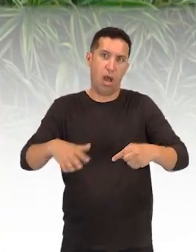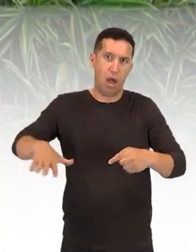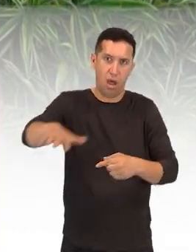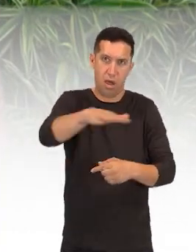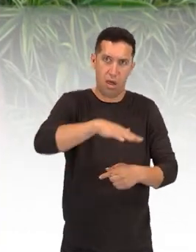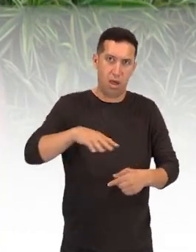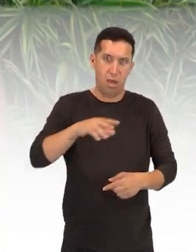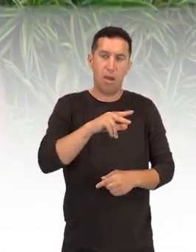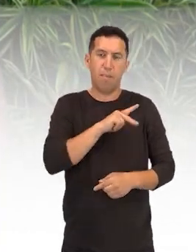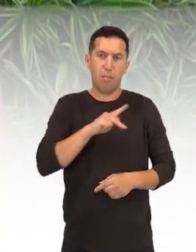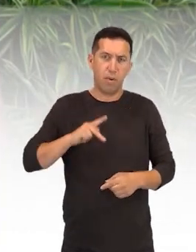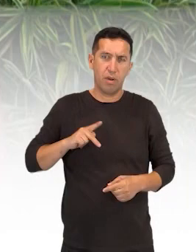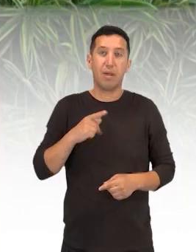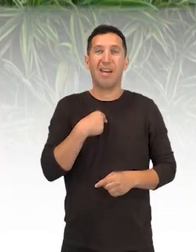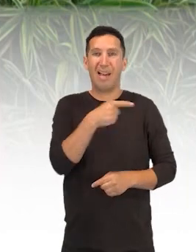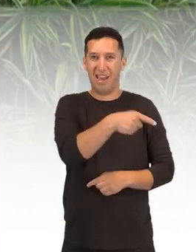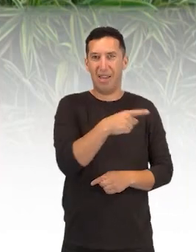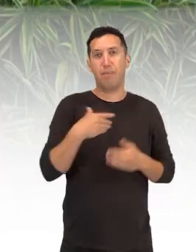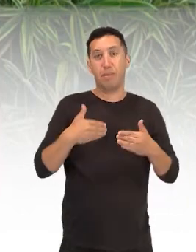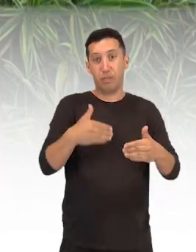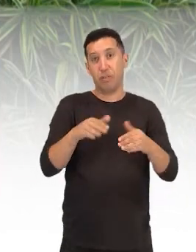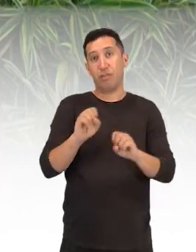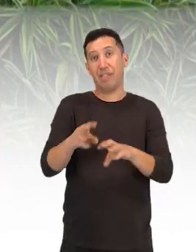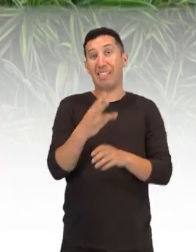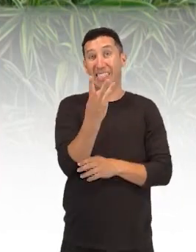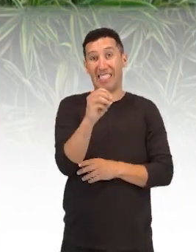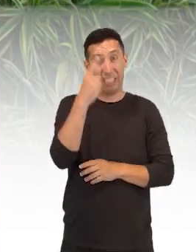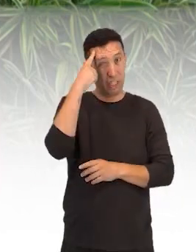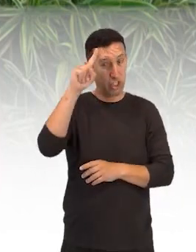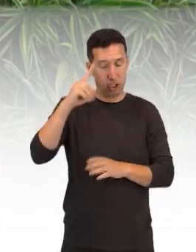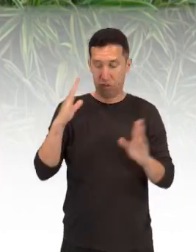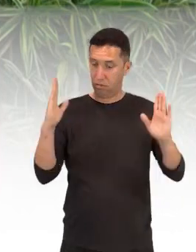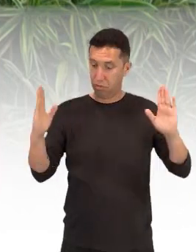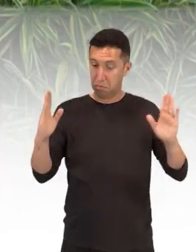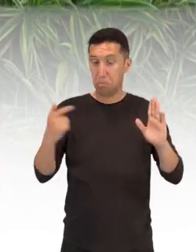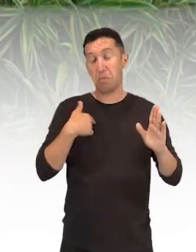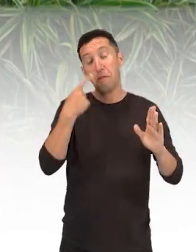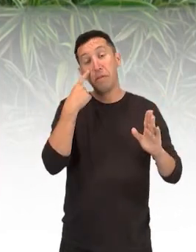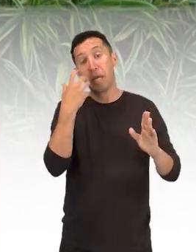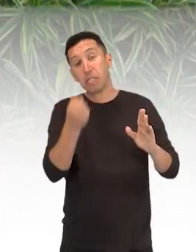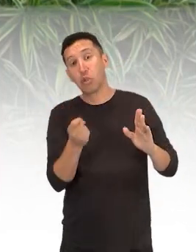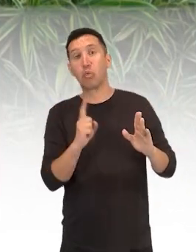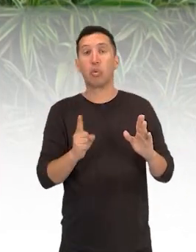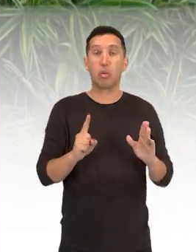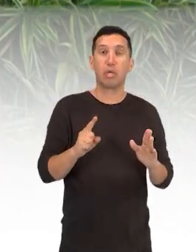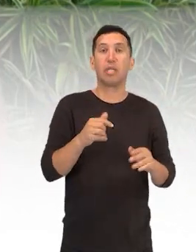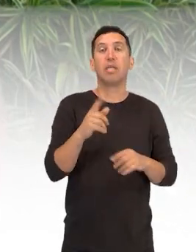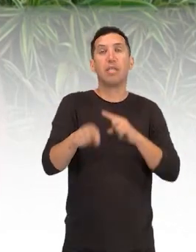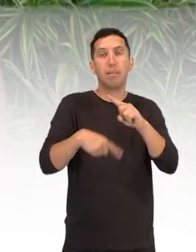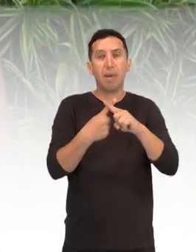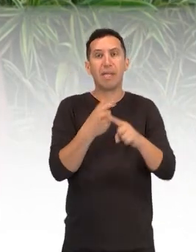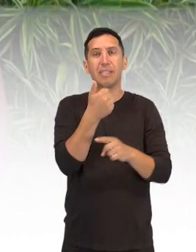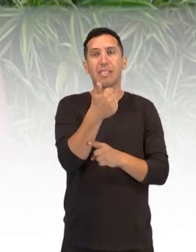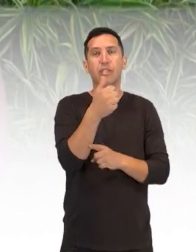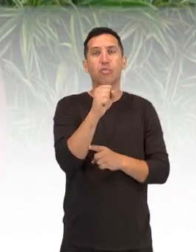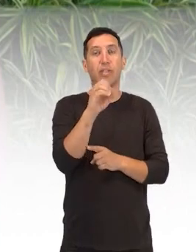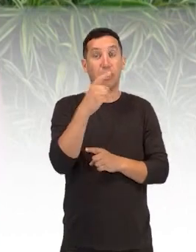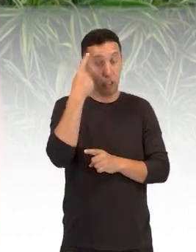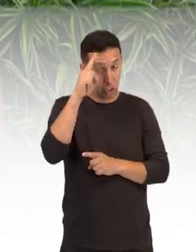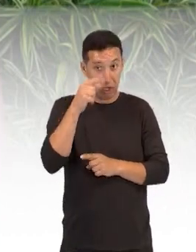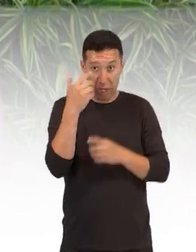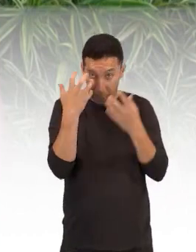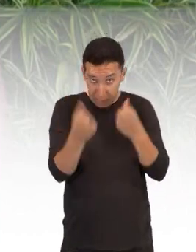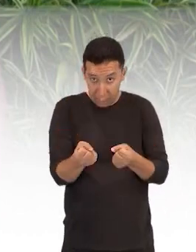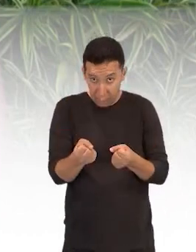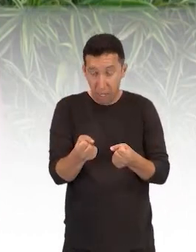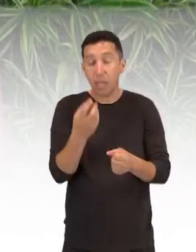né? O ministro da Educação tem um prazo de 30 dias para responder se acata essa recomendação e um prazo de 180 dias para,